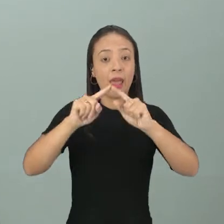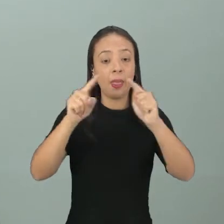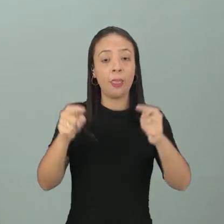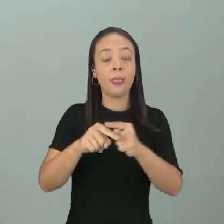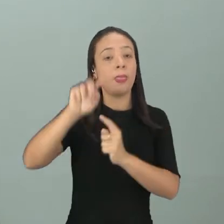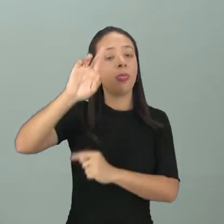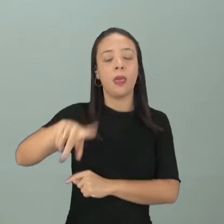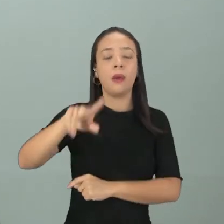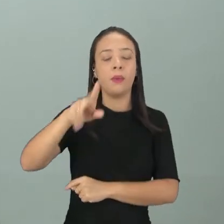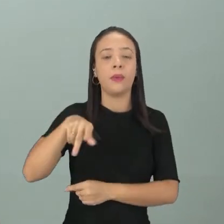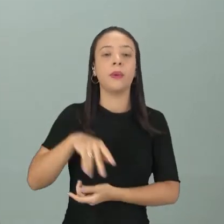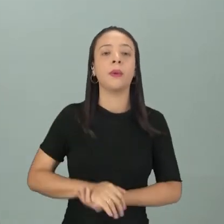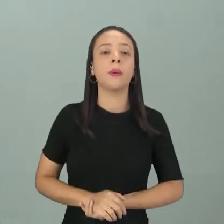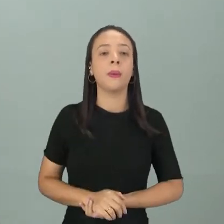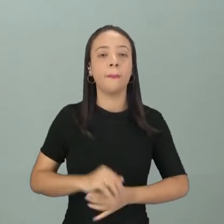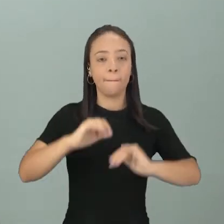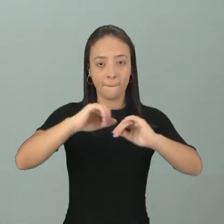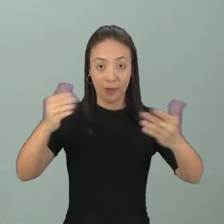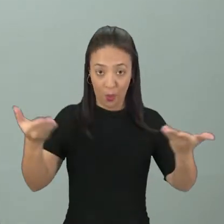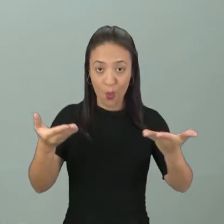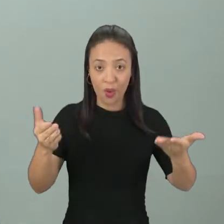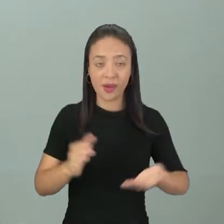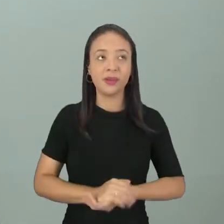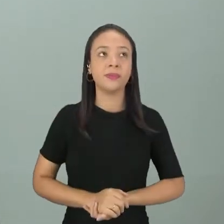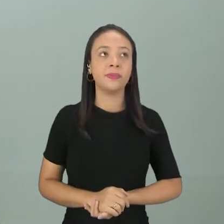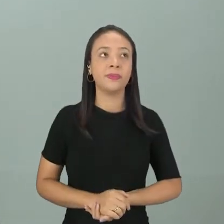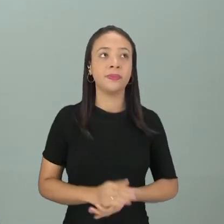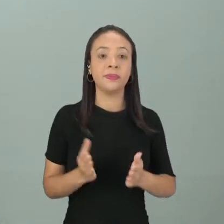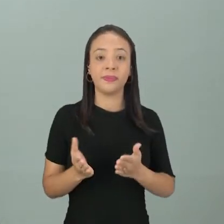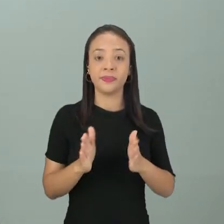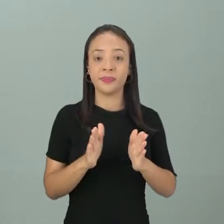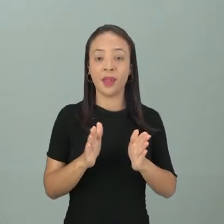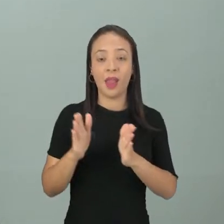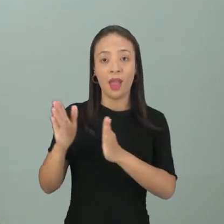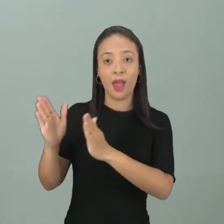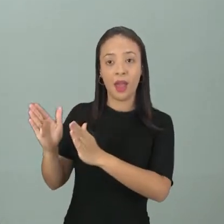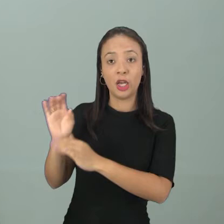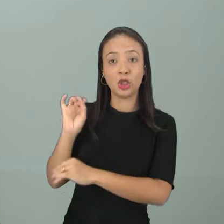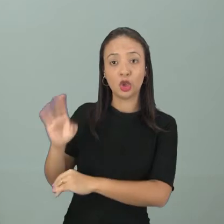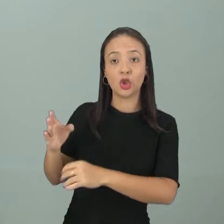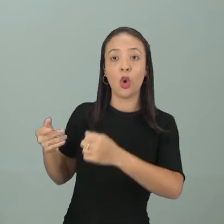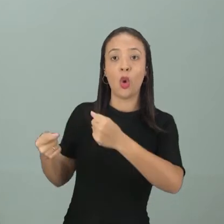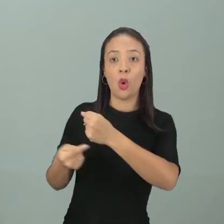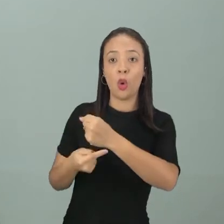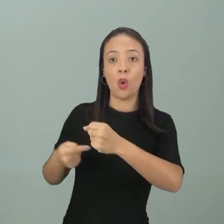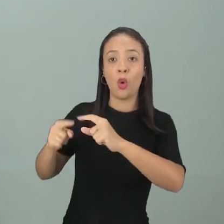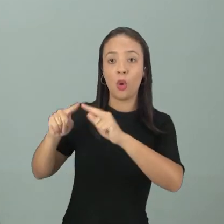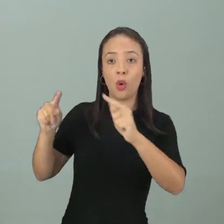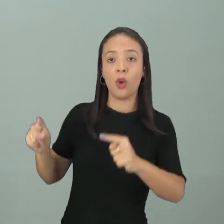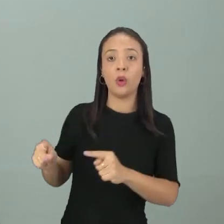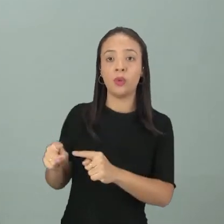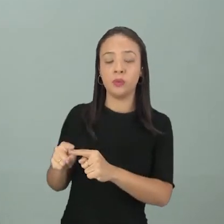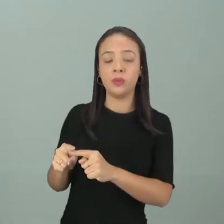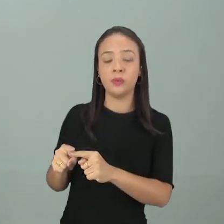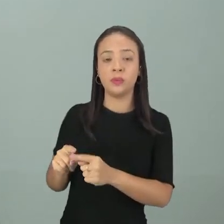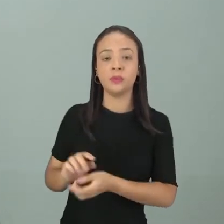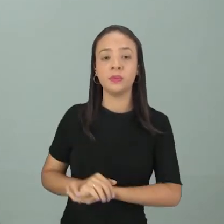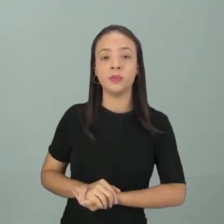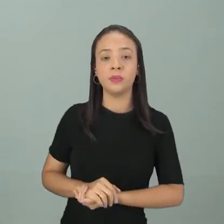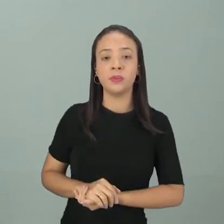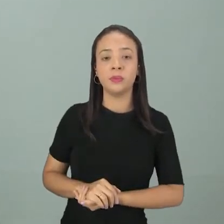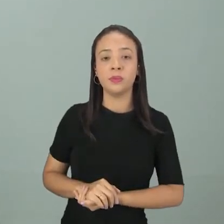sejam redondos. Vamos lá? Vamos separar comigo? Desse lado, nós vamos deixar os corpos redondos, então, ou de